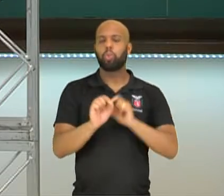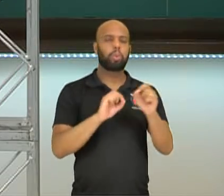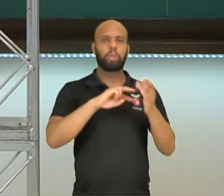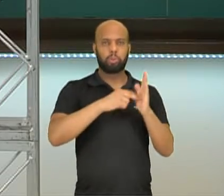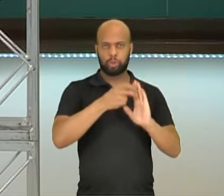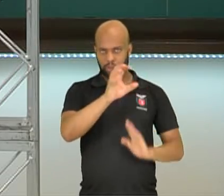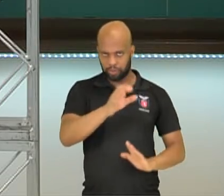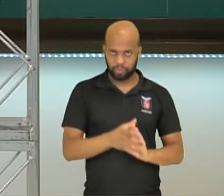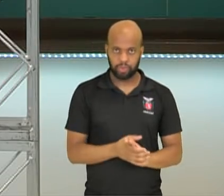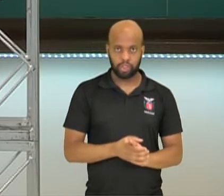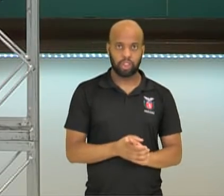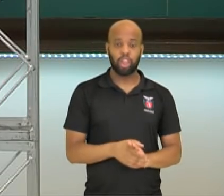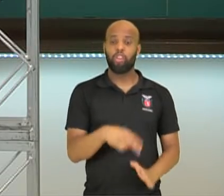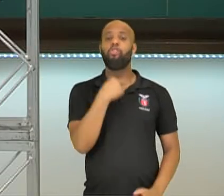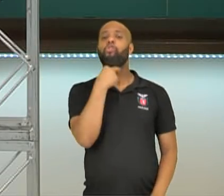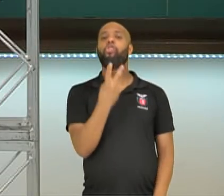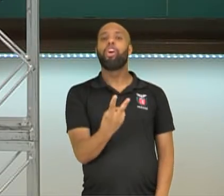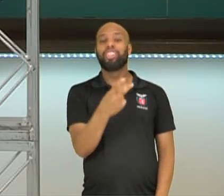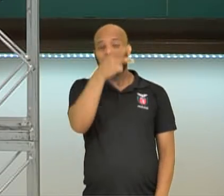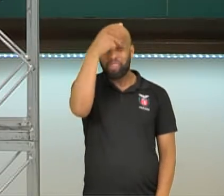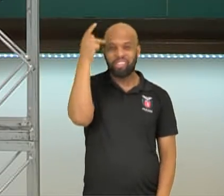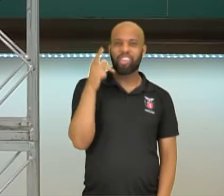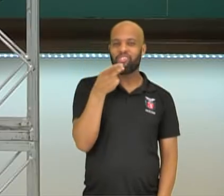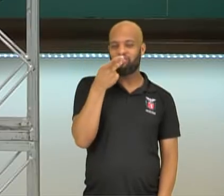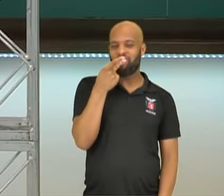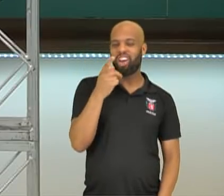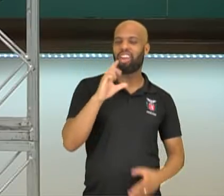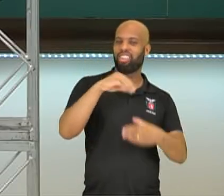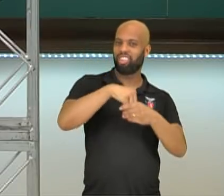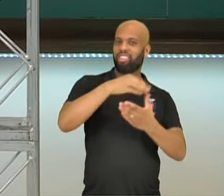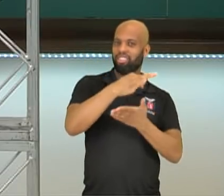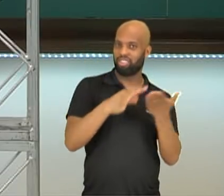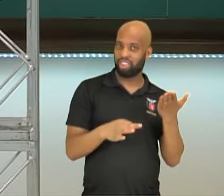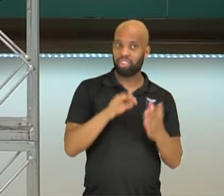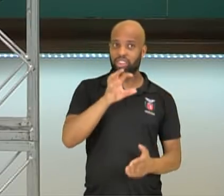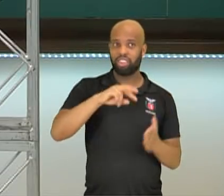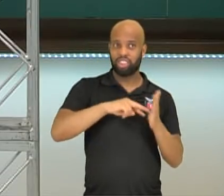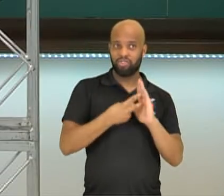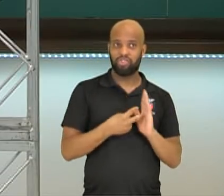Voz é quem fala. Voz é quem fala.